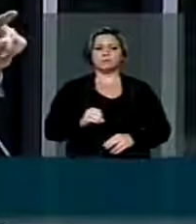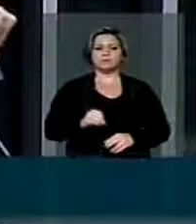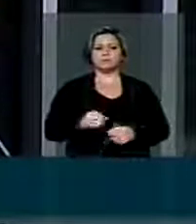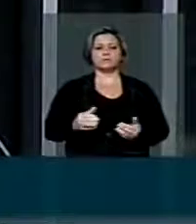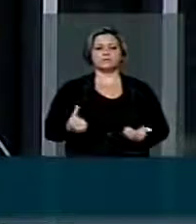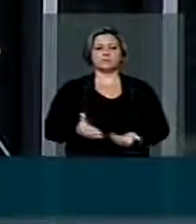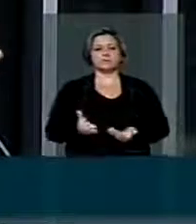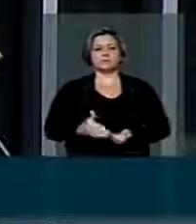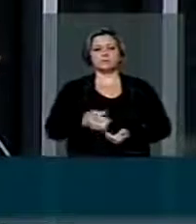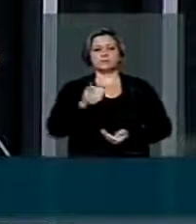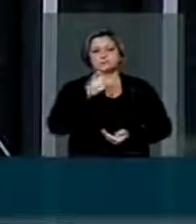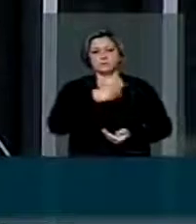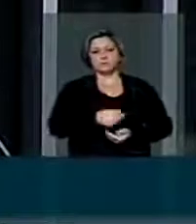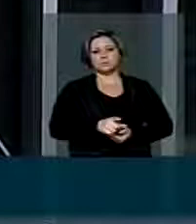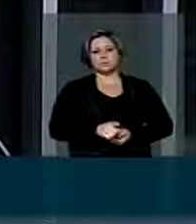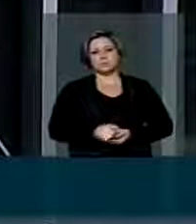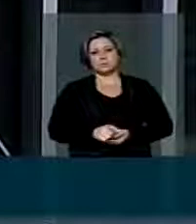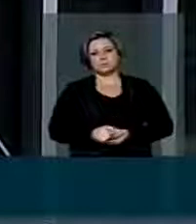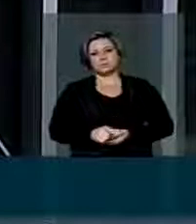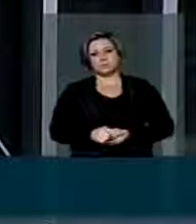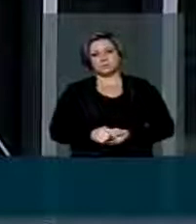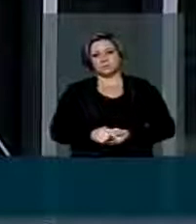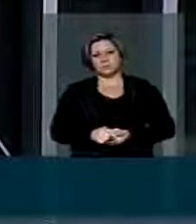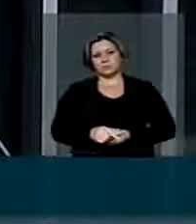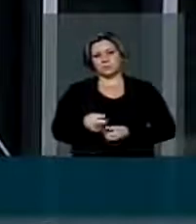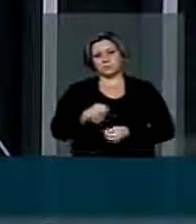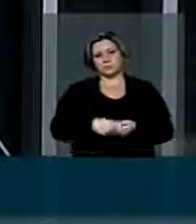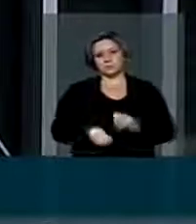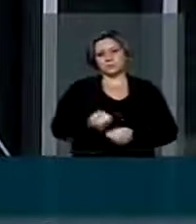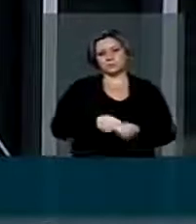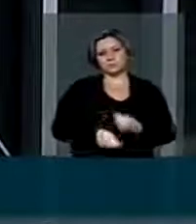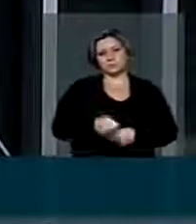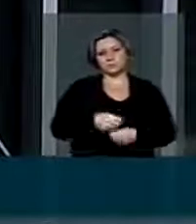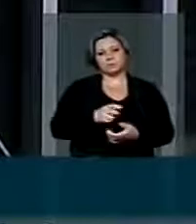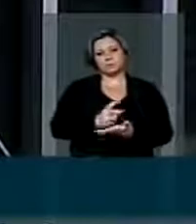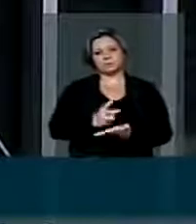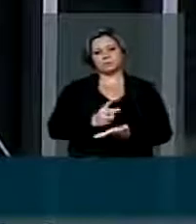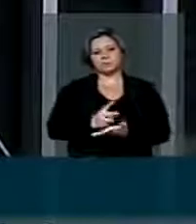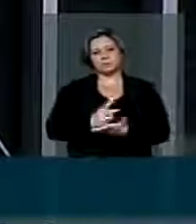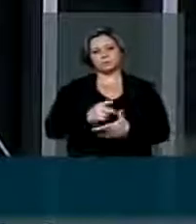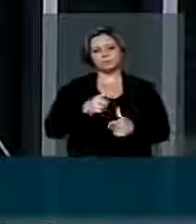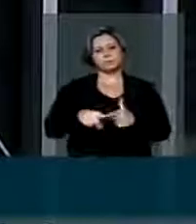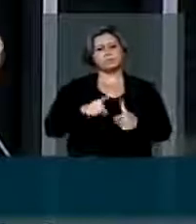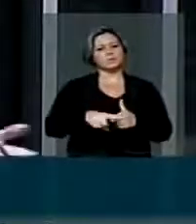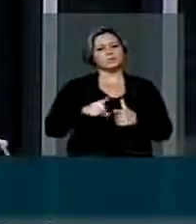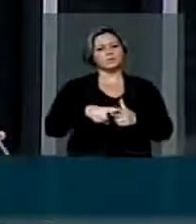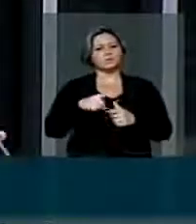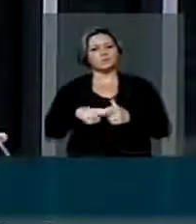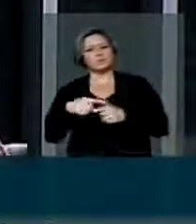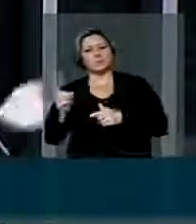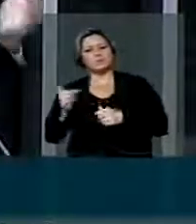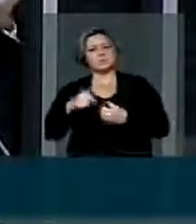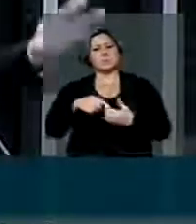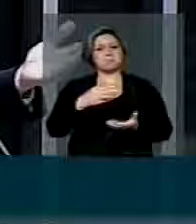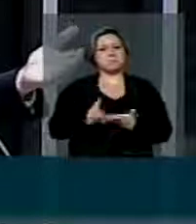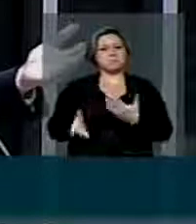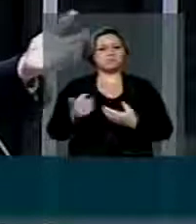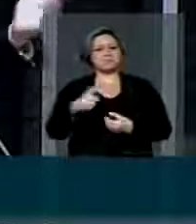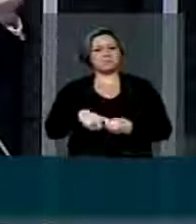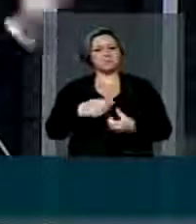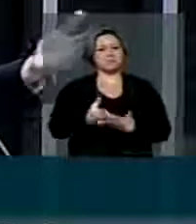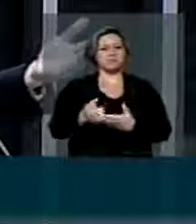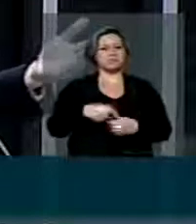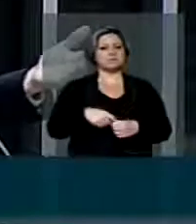hoje já se considera que o negócio, apesar de todas essas idas e vindas, se